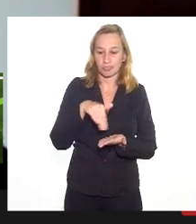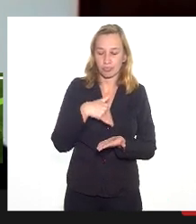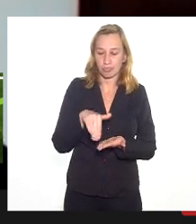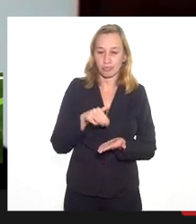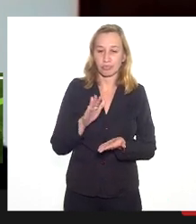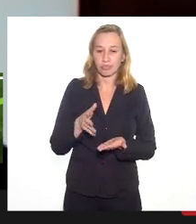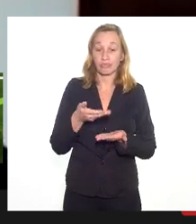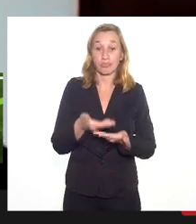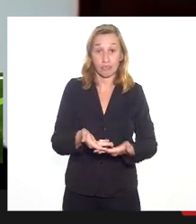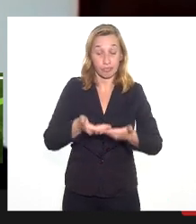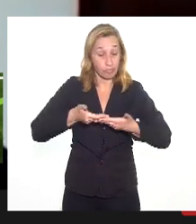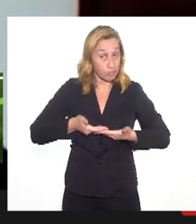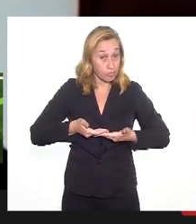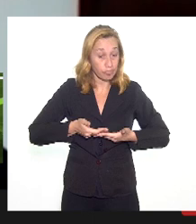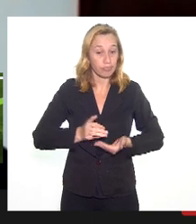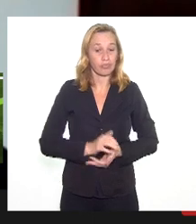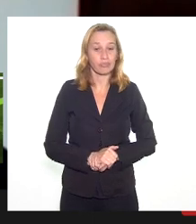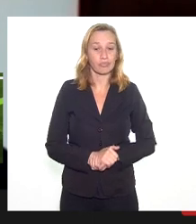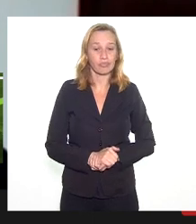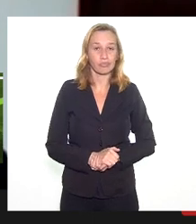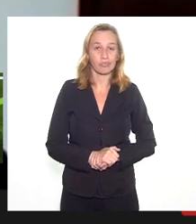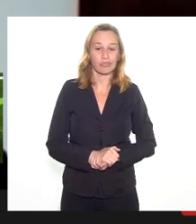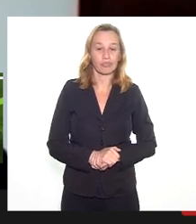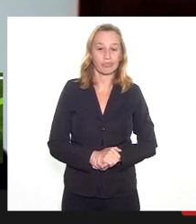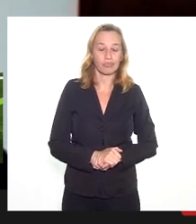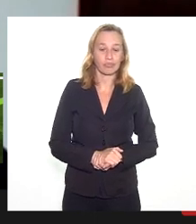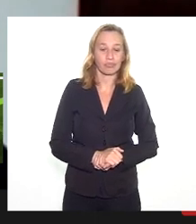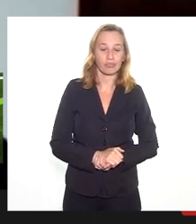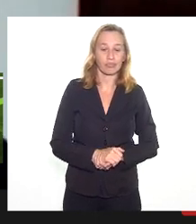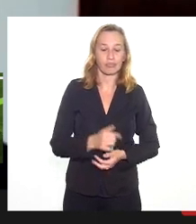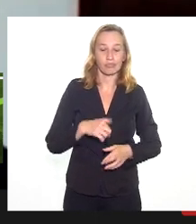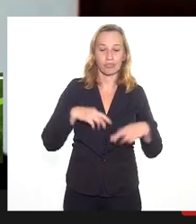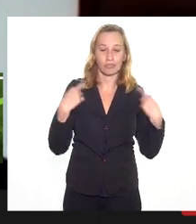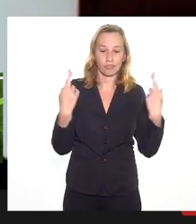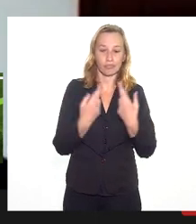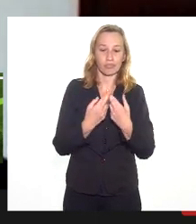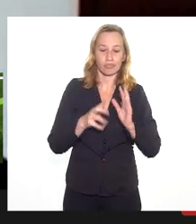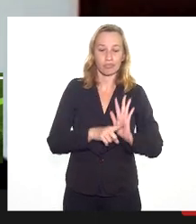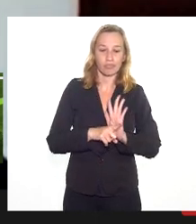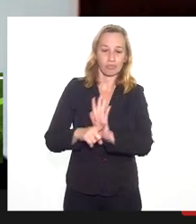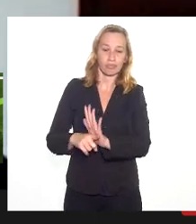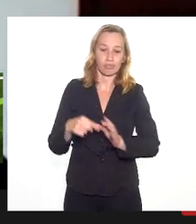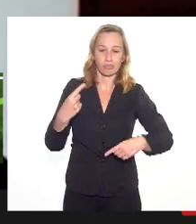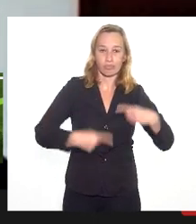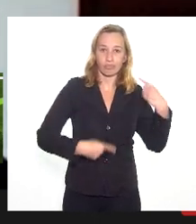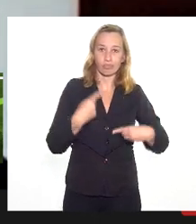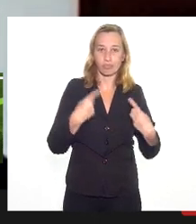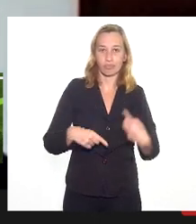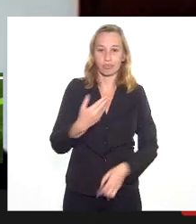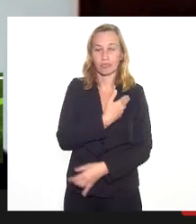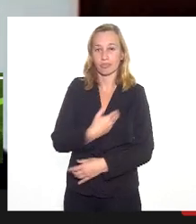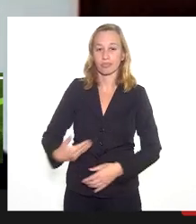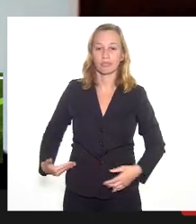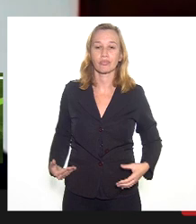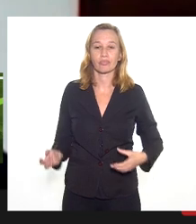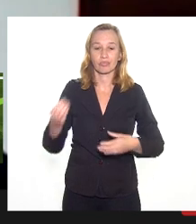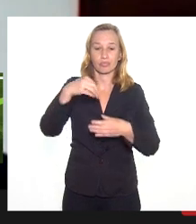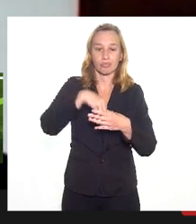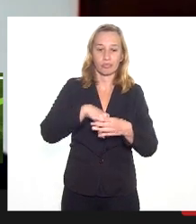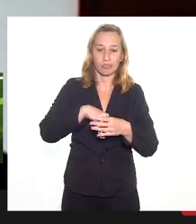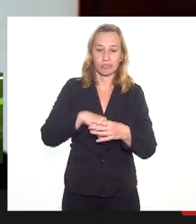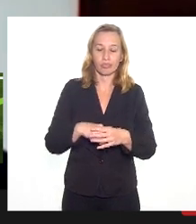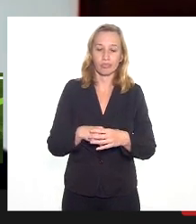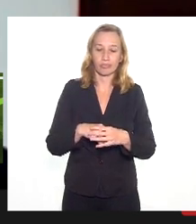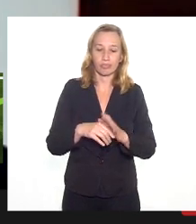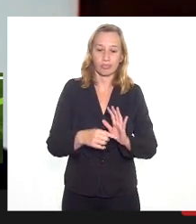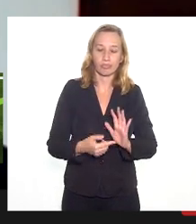foi convidado para fazer, para estar aqui na reunião e para contribuir com políticas públicas dentro do escopo do que